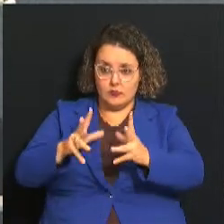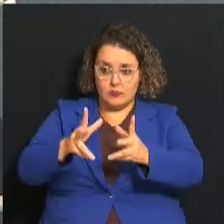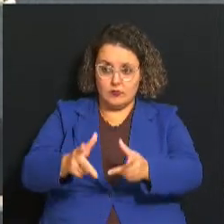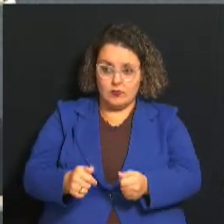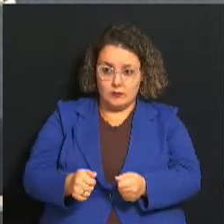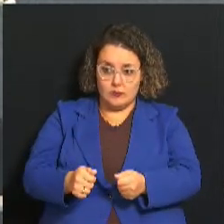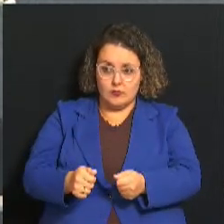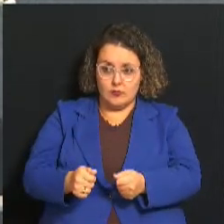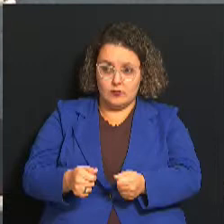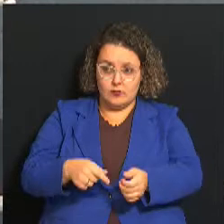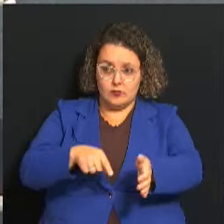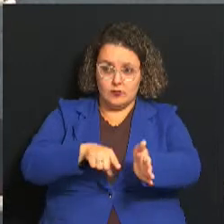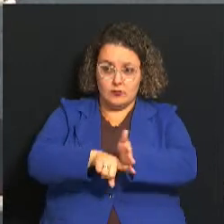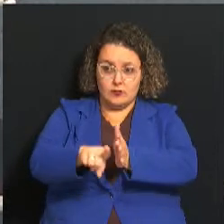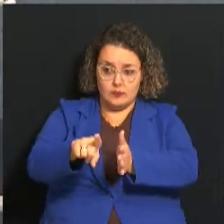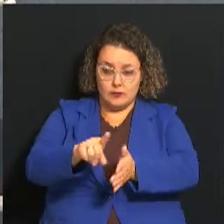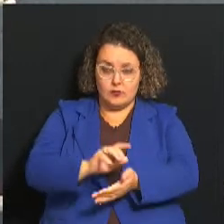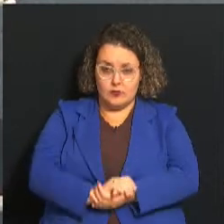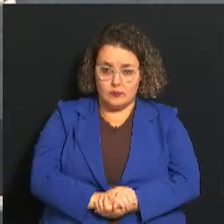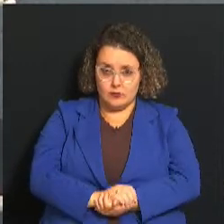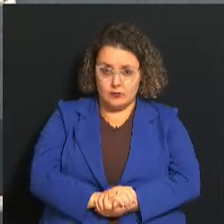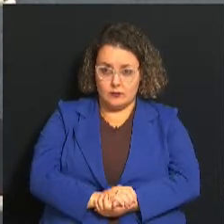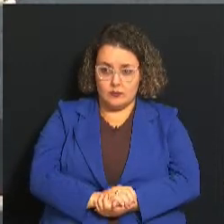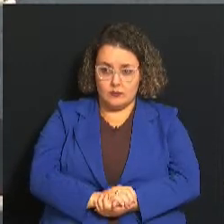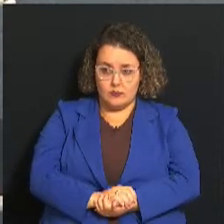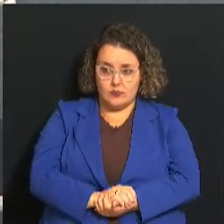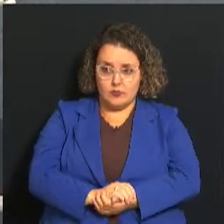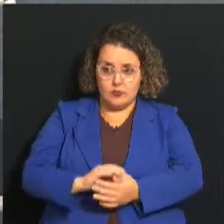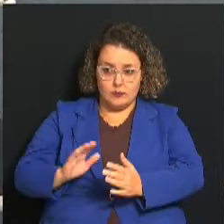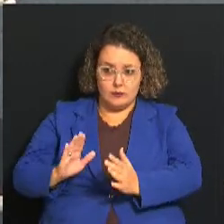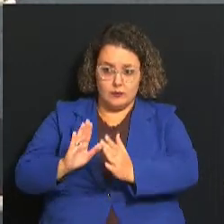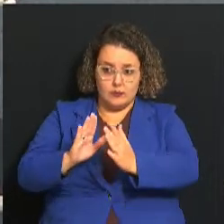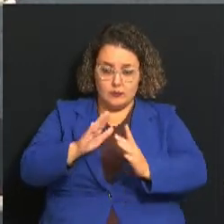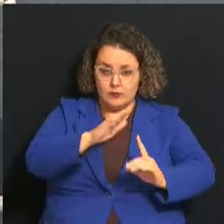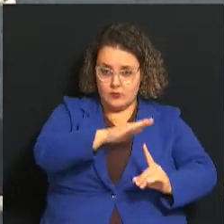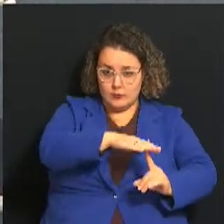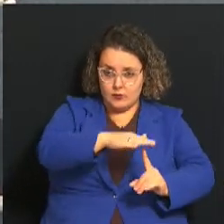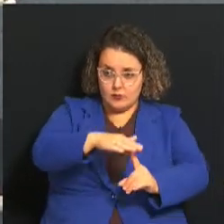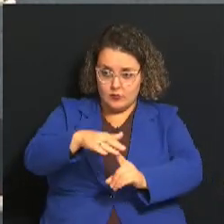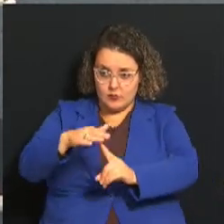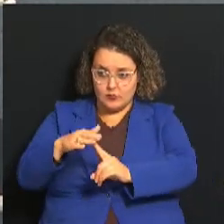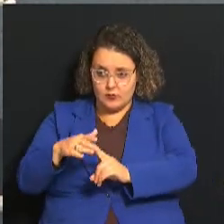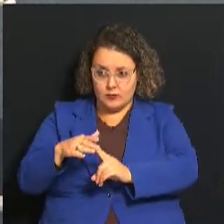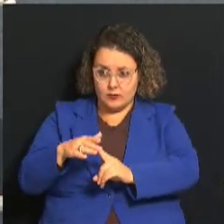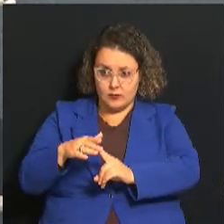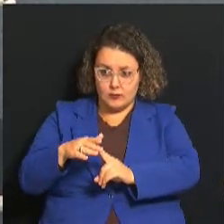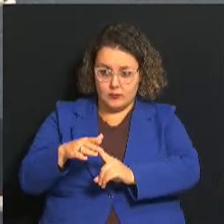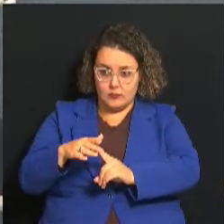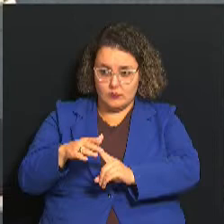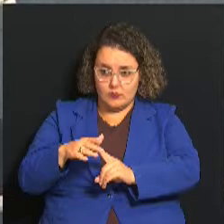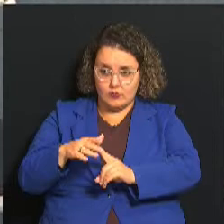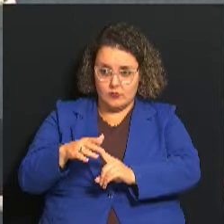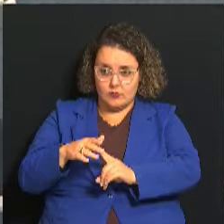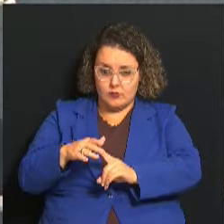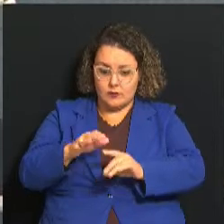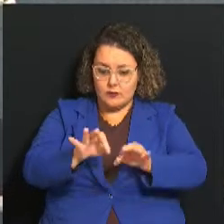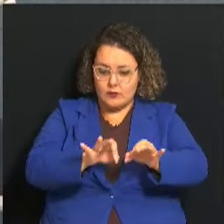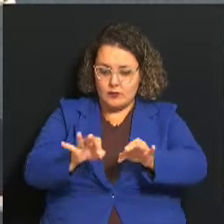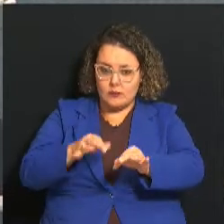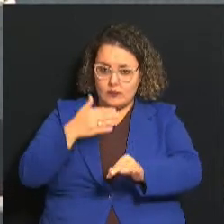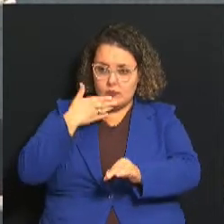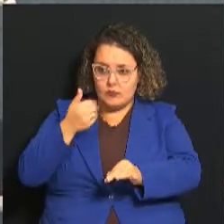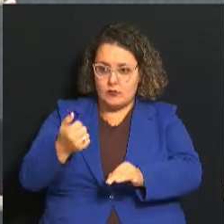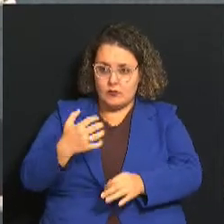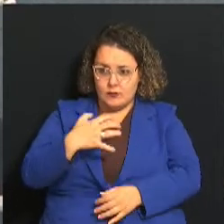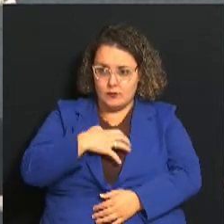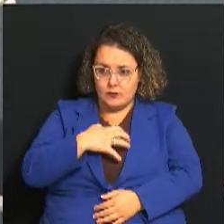também pergunto, será que uma frente ambientalista não teria que ser desenhada um pouco melhor? Porque da maneira